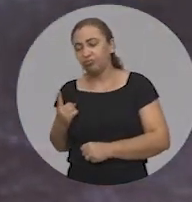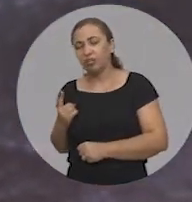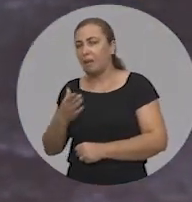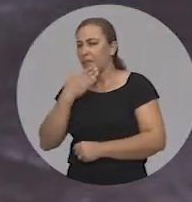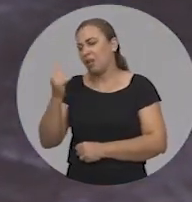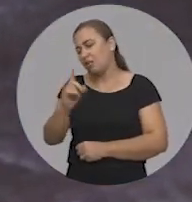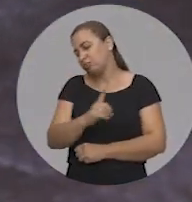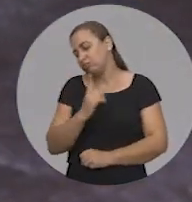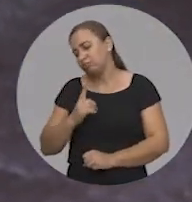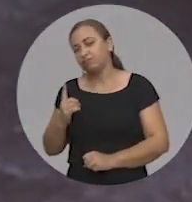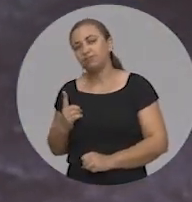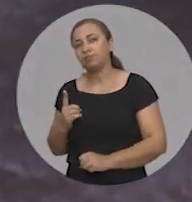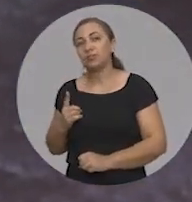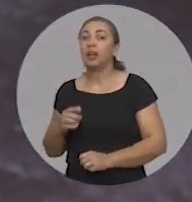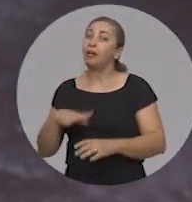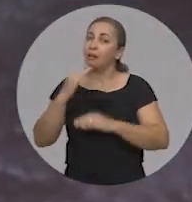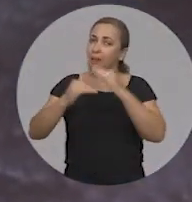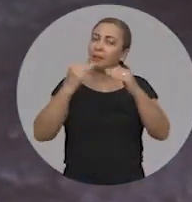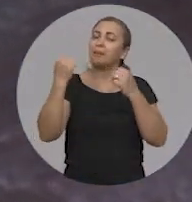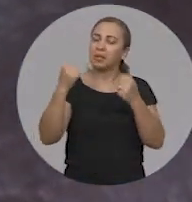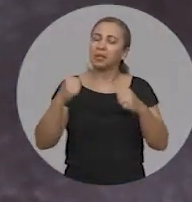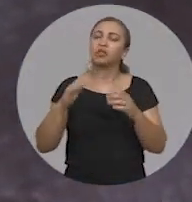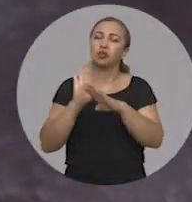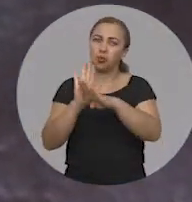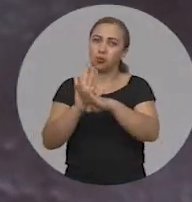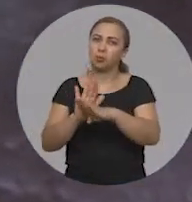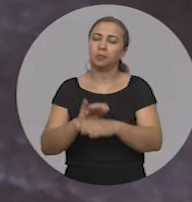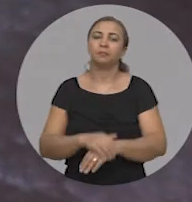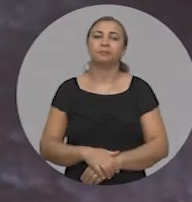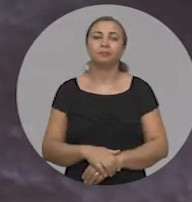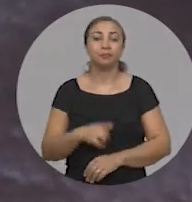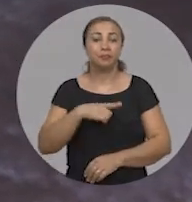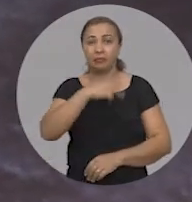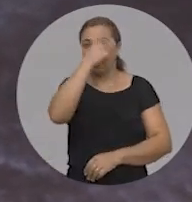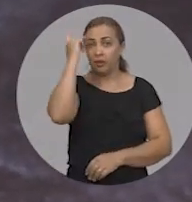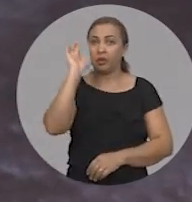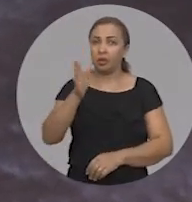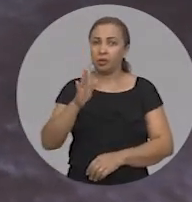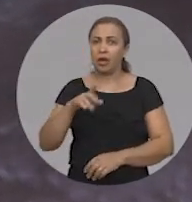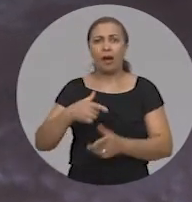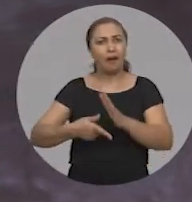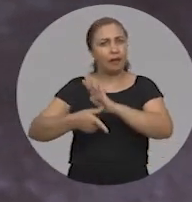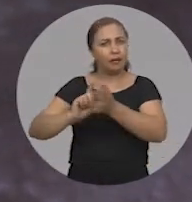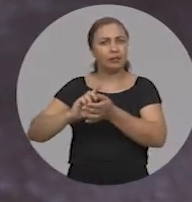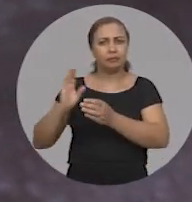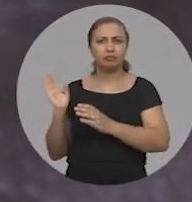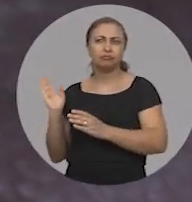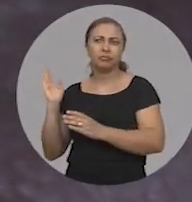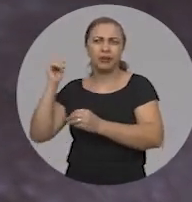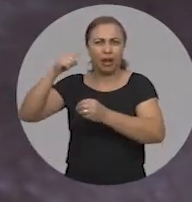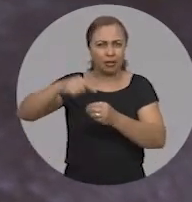isolar é crescente. Então, nesses momentos, é muito importante a ajuda. Existem pessoas que já traziam